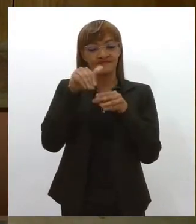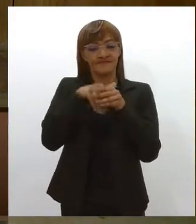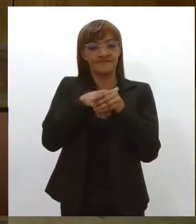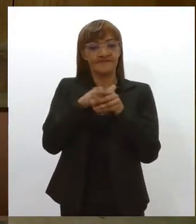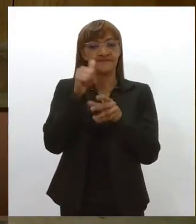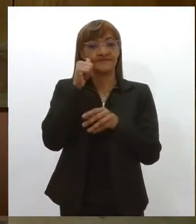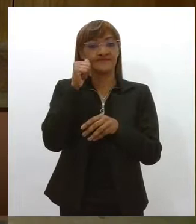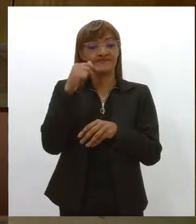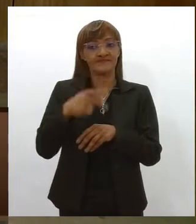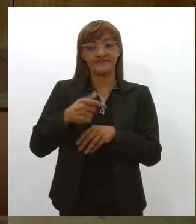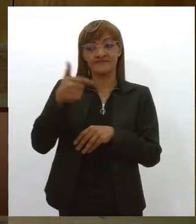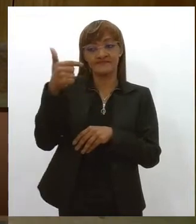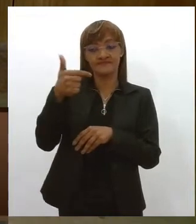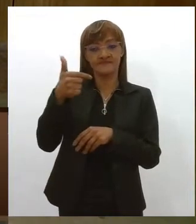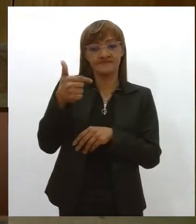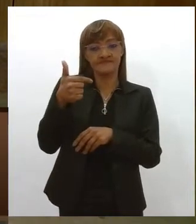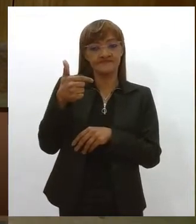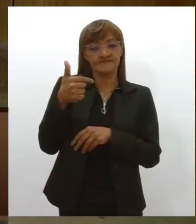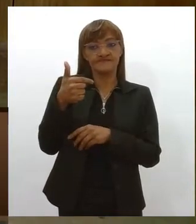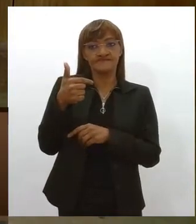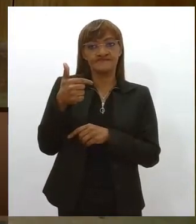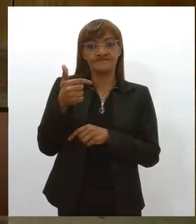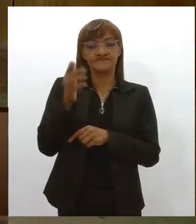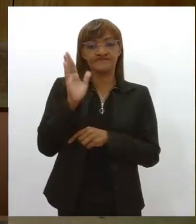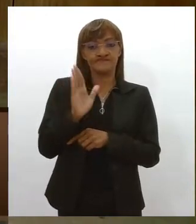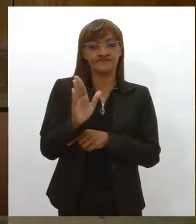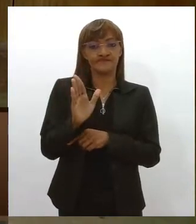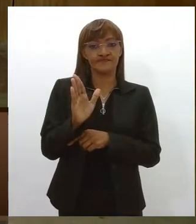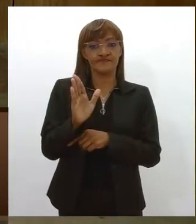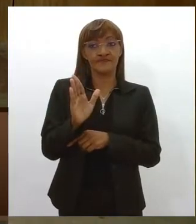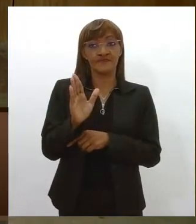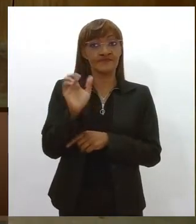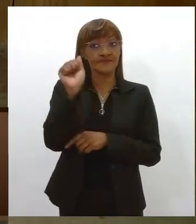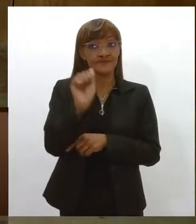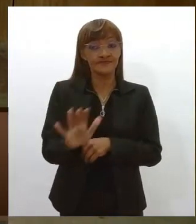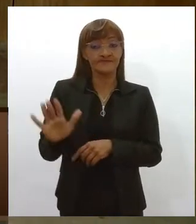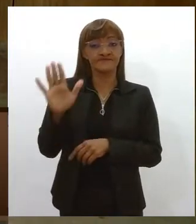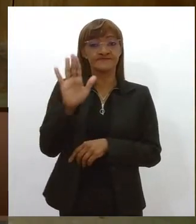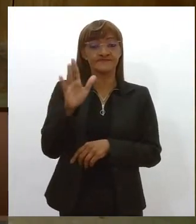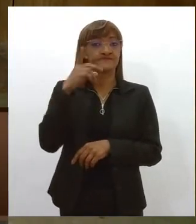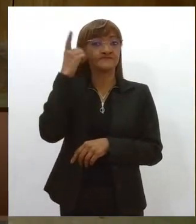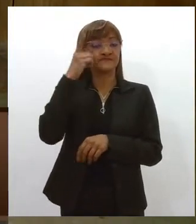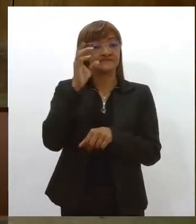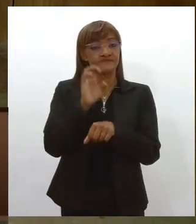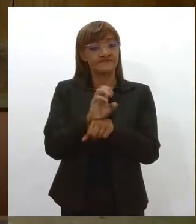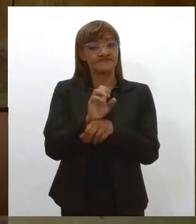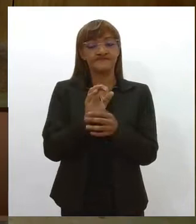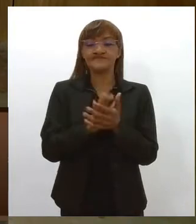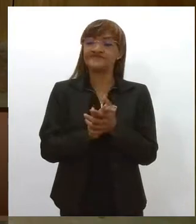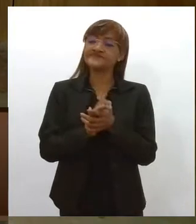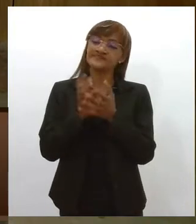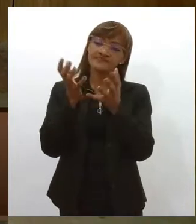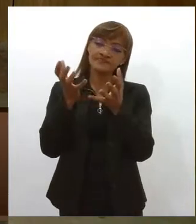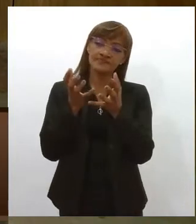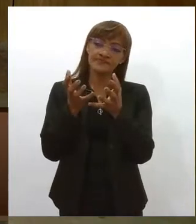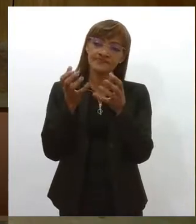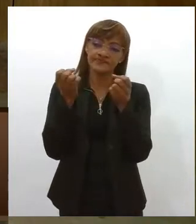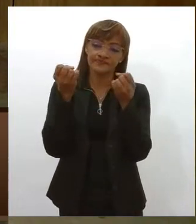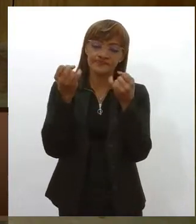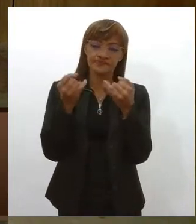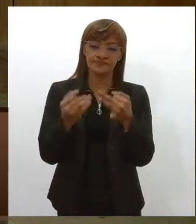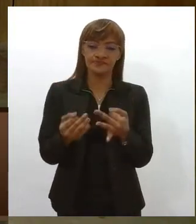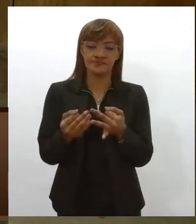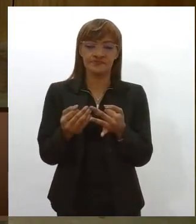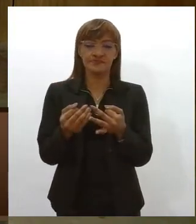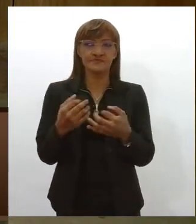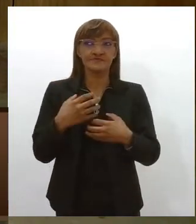segunda no processo geral para deputado estadual. E aí eu queria que a senhora falasse um pouquinho qual é a